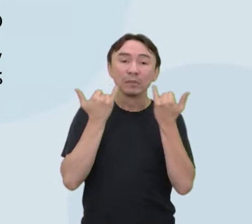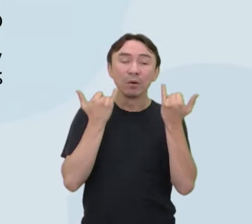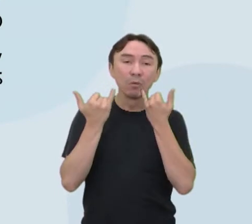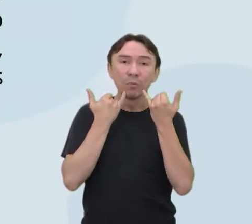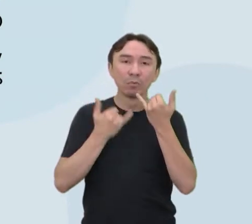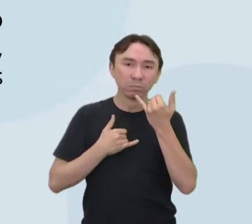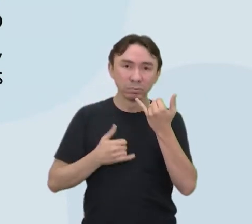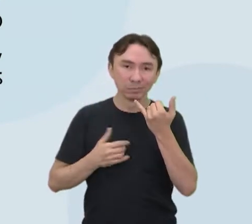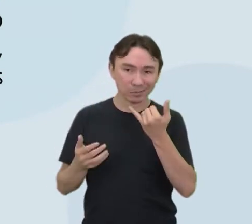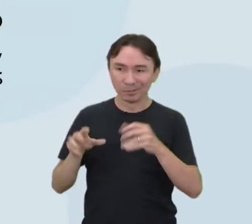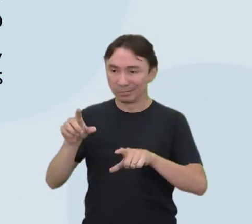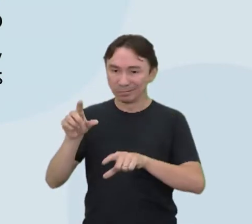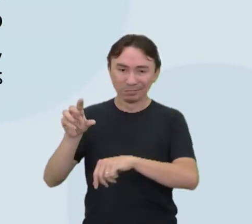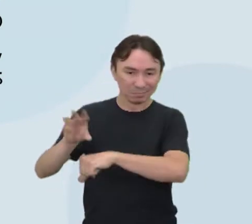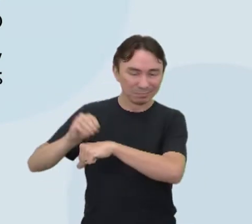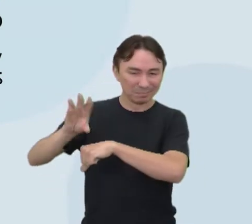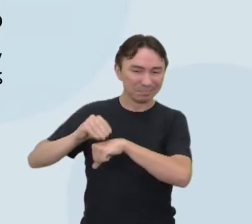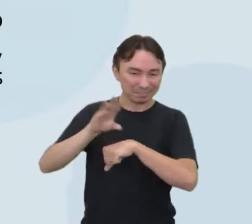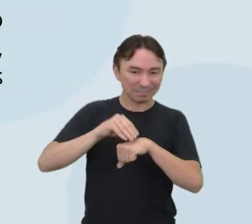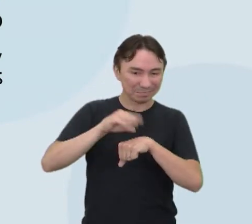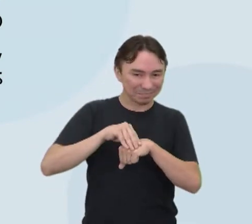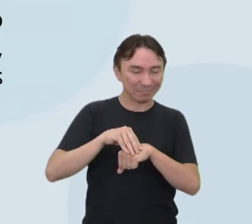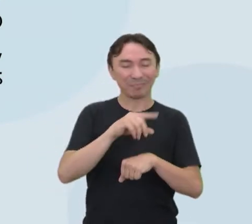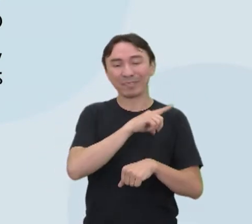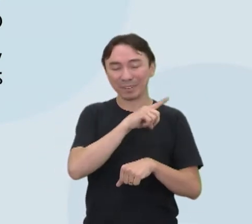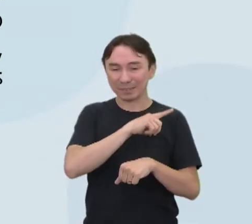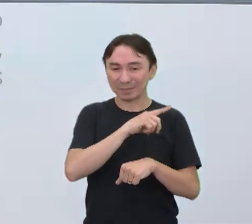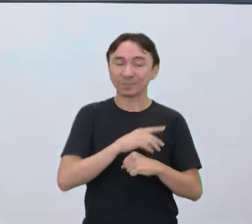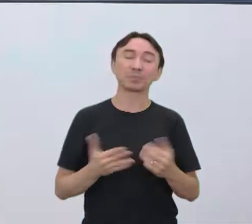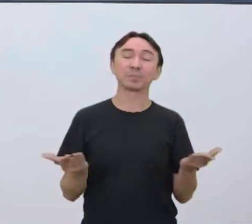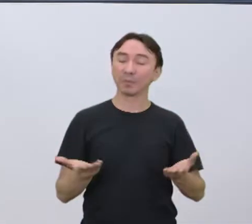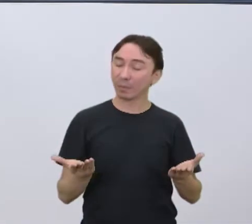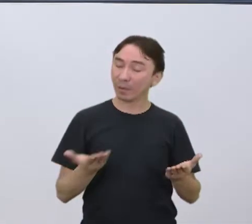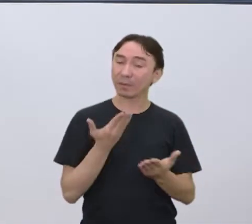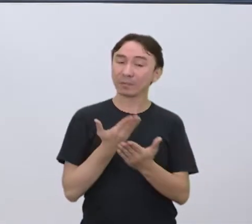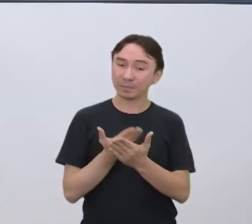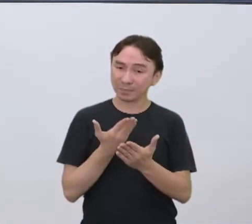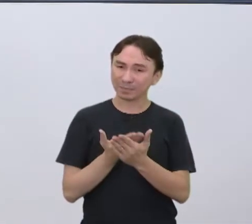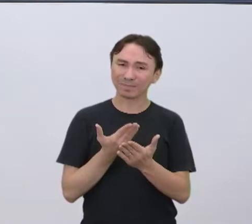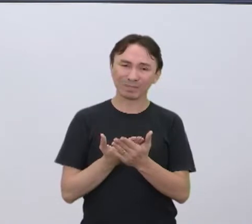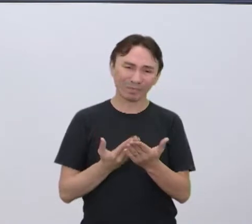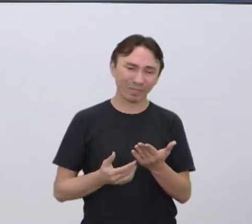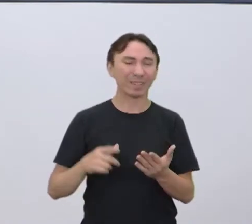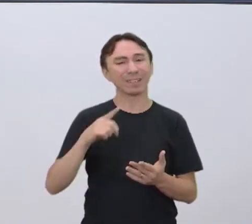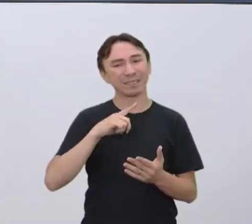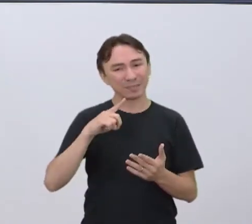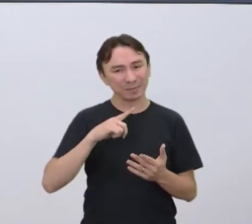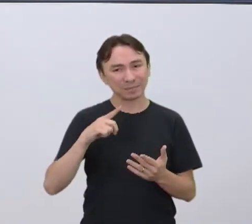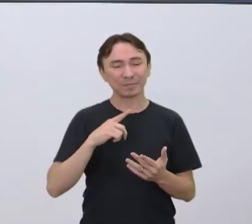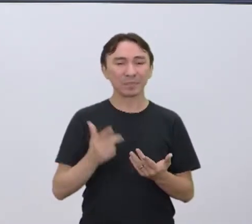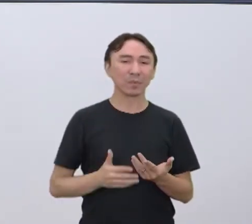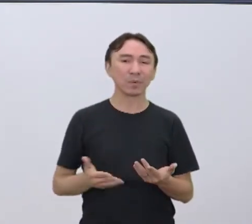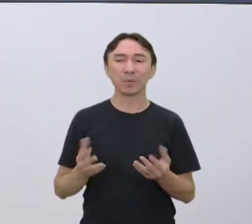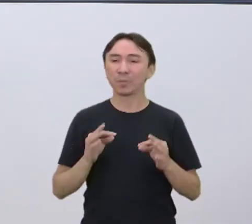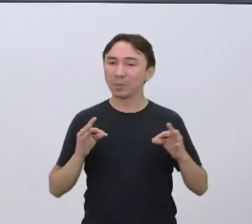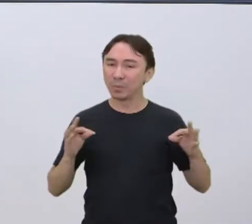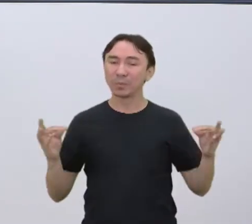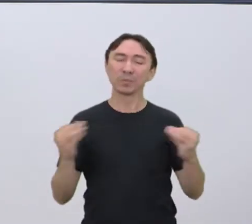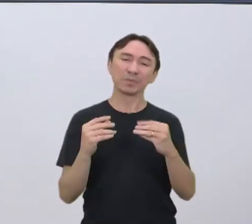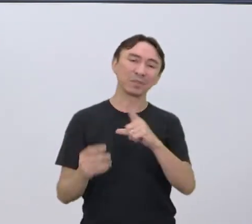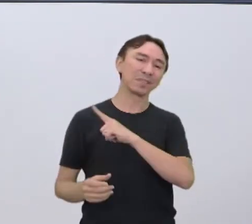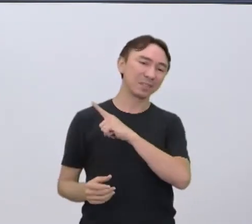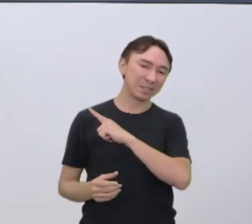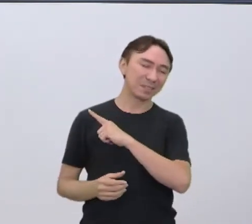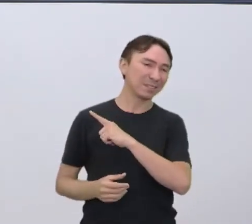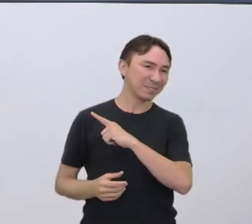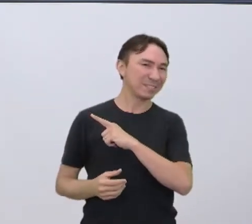o foco da aula de hoje, que a gente vai utilizar o modelo Forms, ok? Muito utilizado aí na coleta de dados.